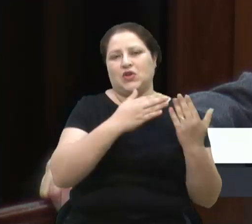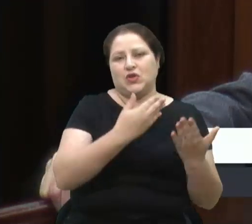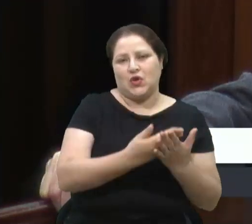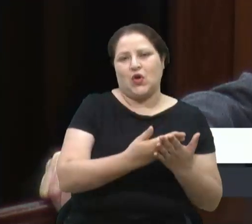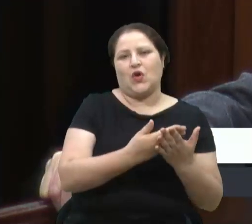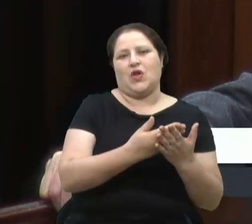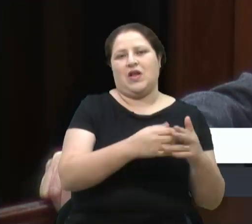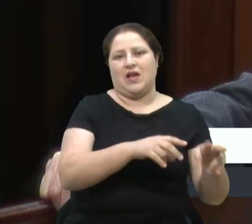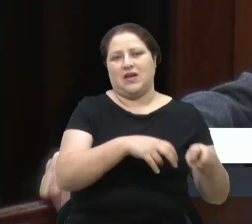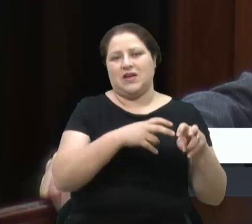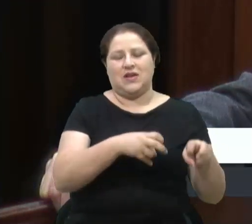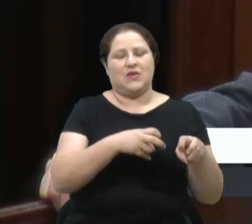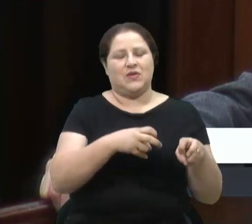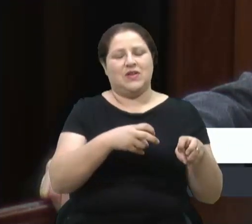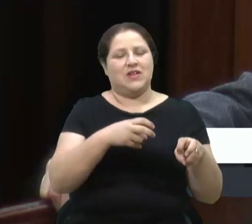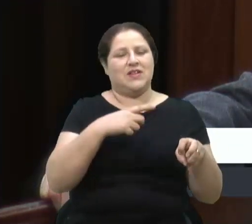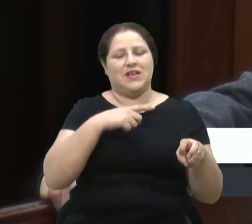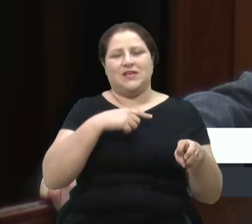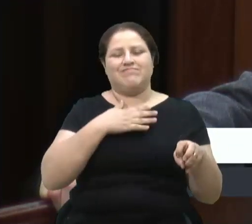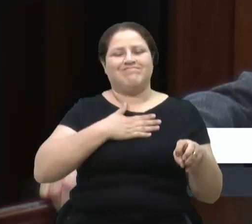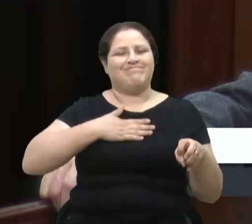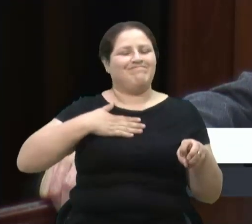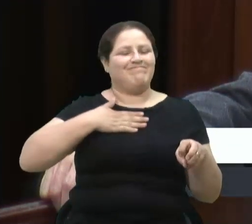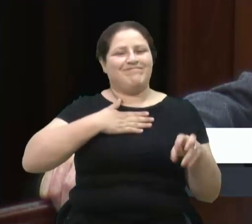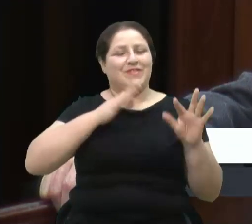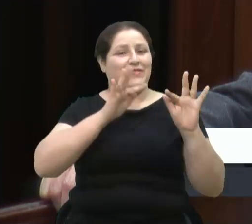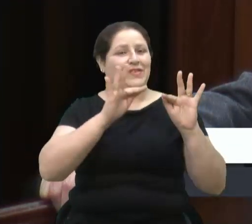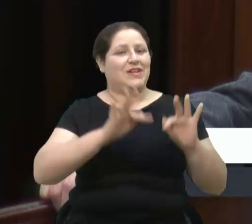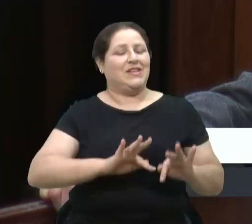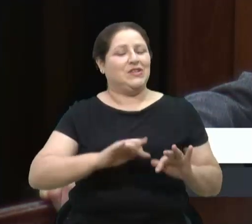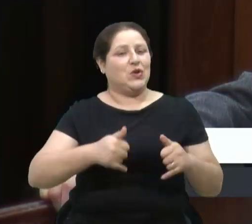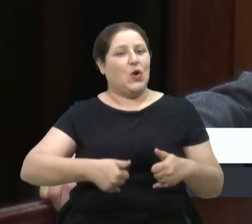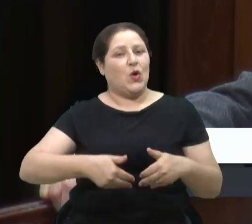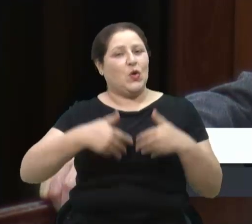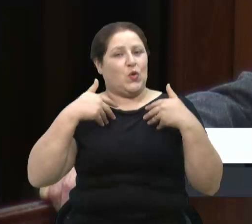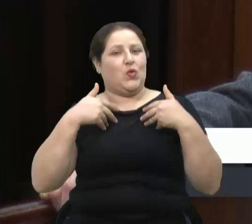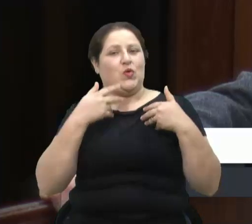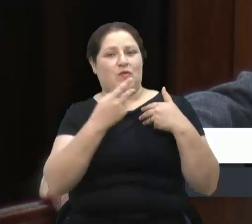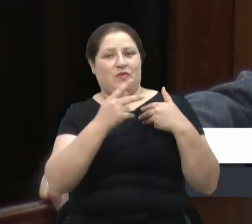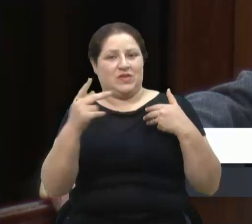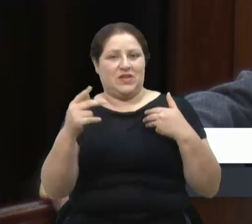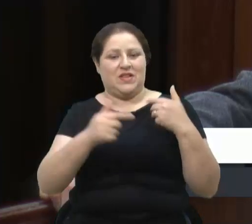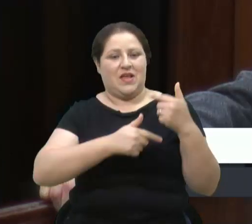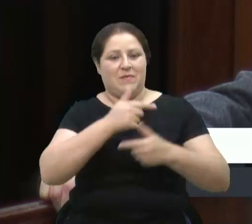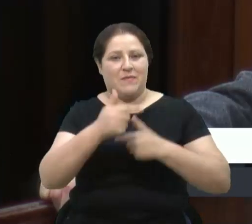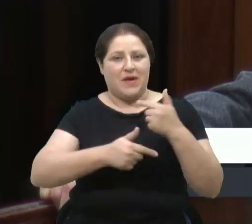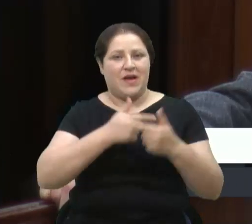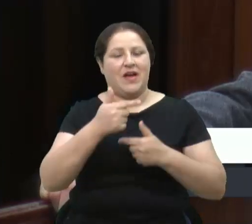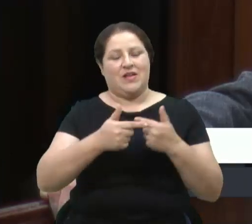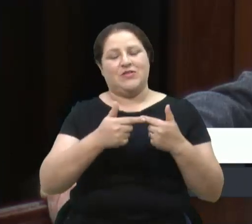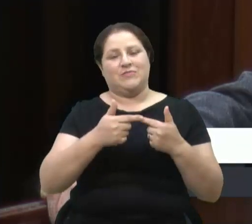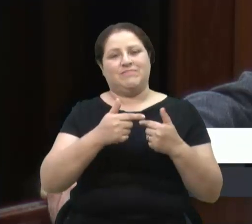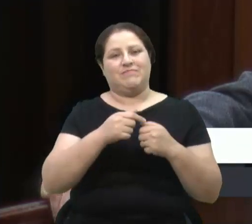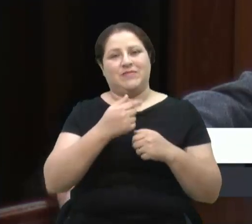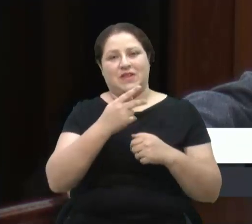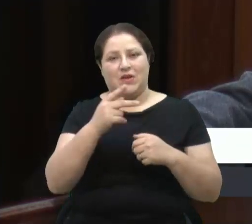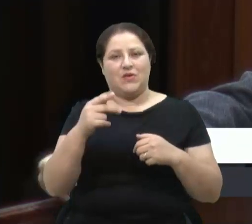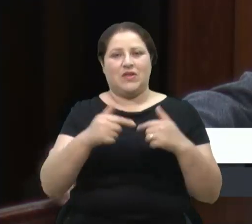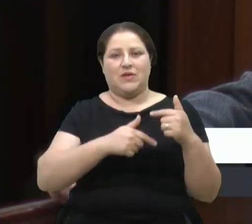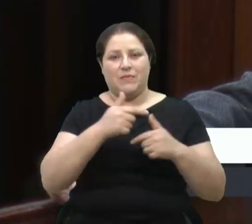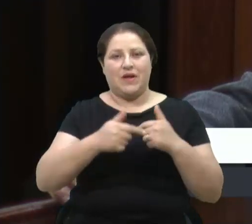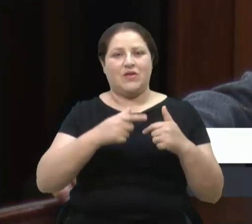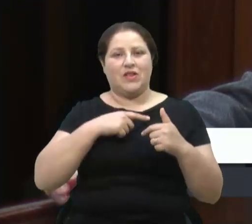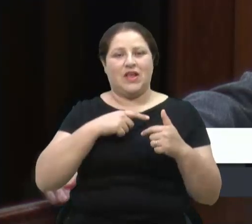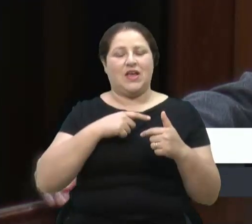boca cheia como se diz com orgulho orgulho de vocês orgulho do trabalho que é ministrado ali pelos